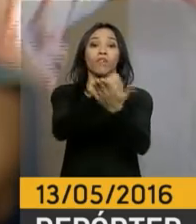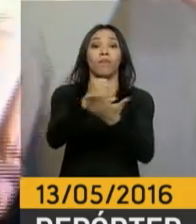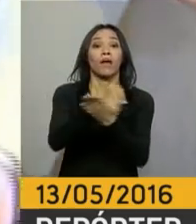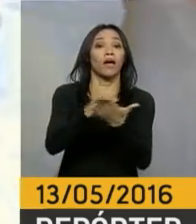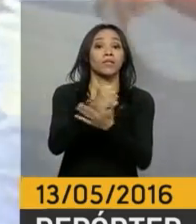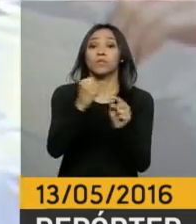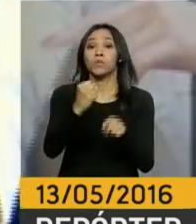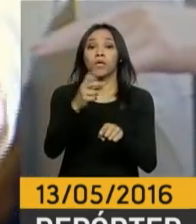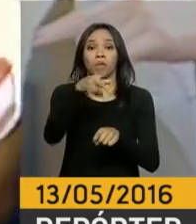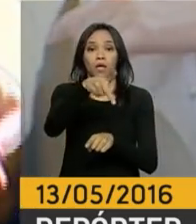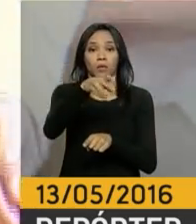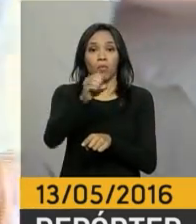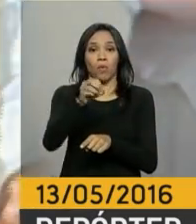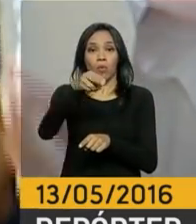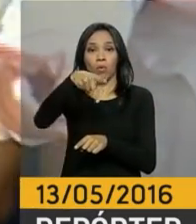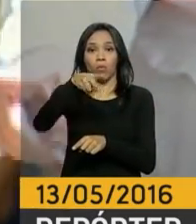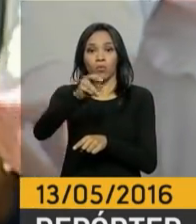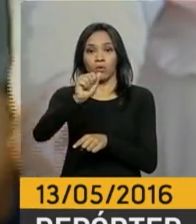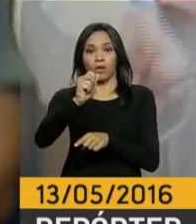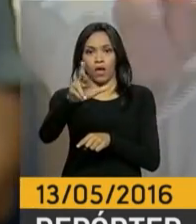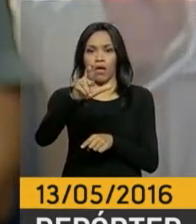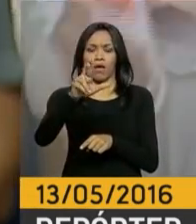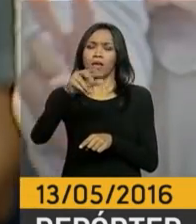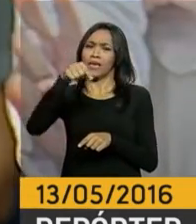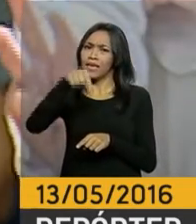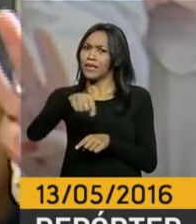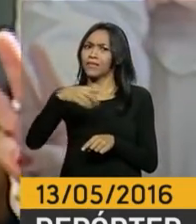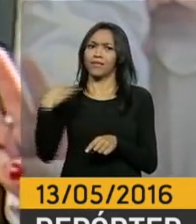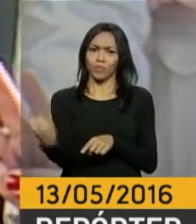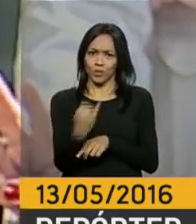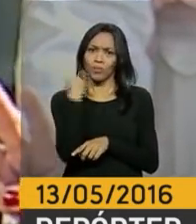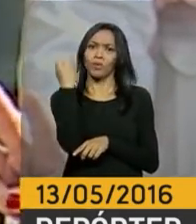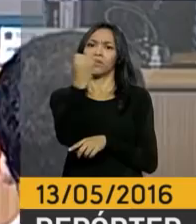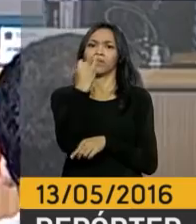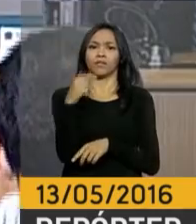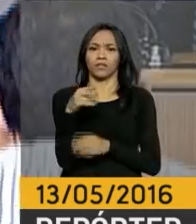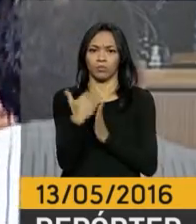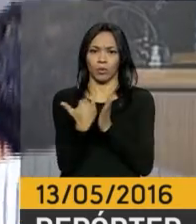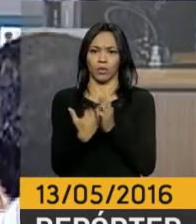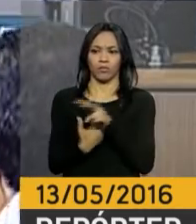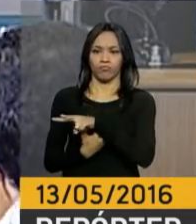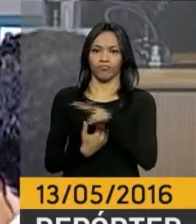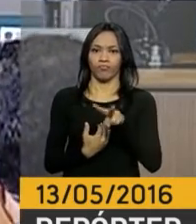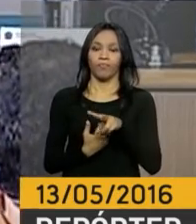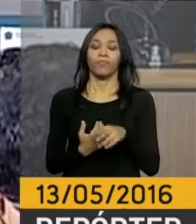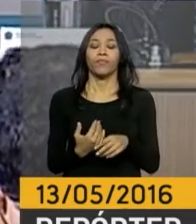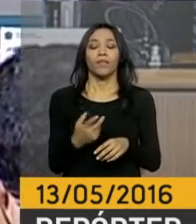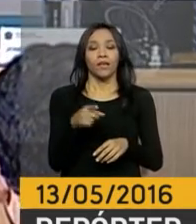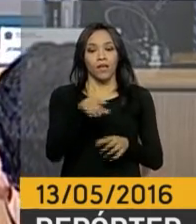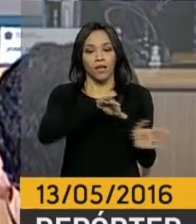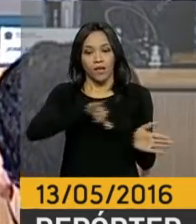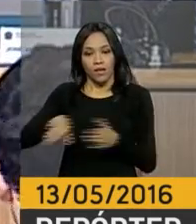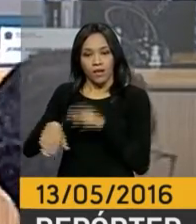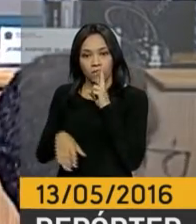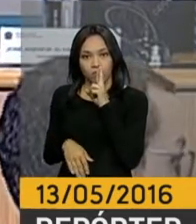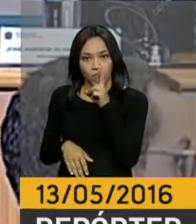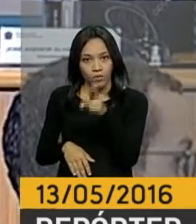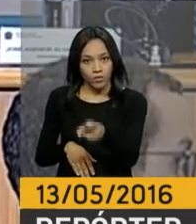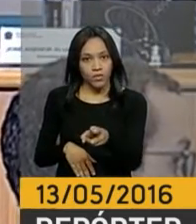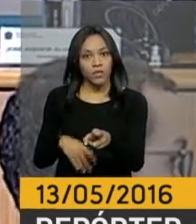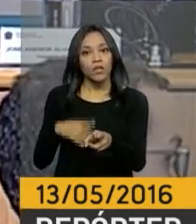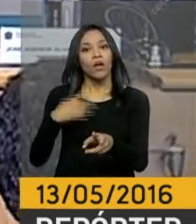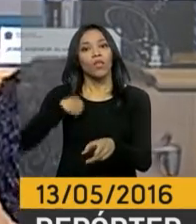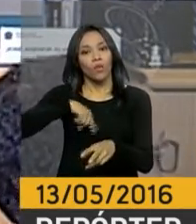programa muito importante queria saber como que o senhor vai resolver isso nós vamos buscar junto à área